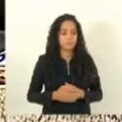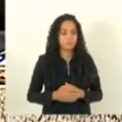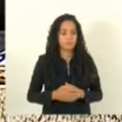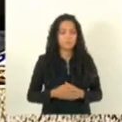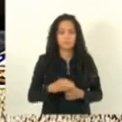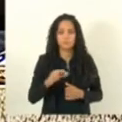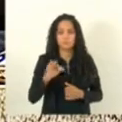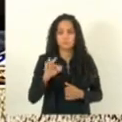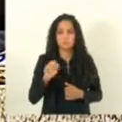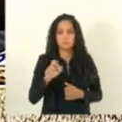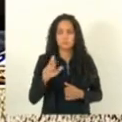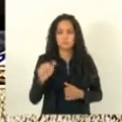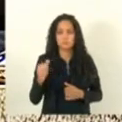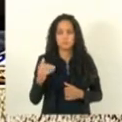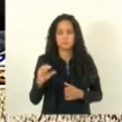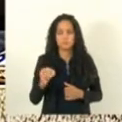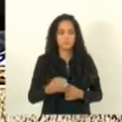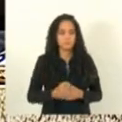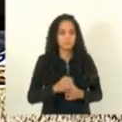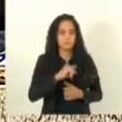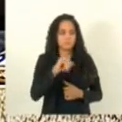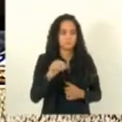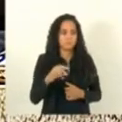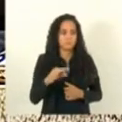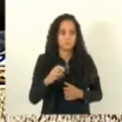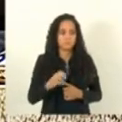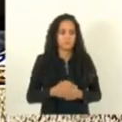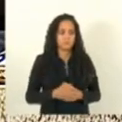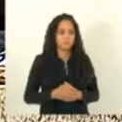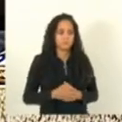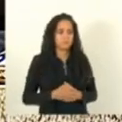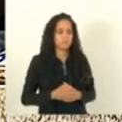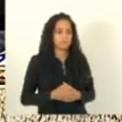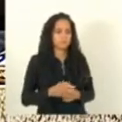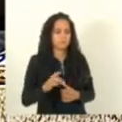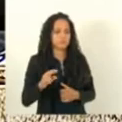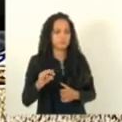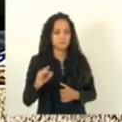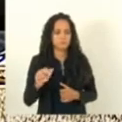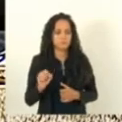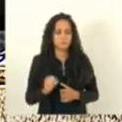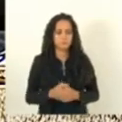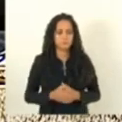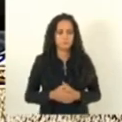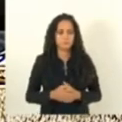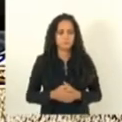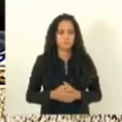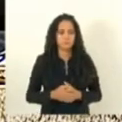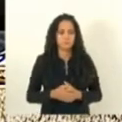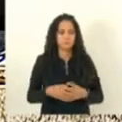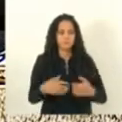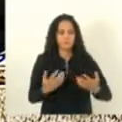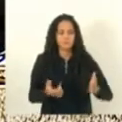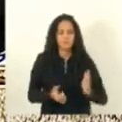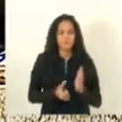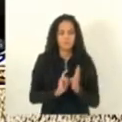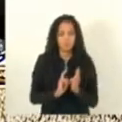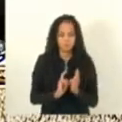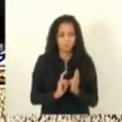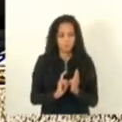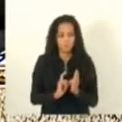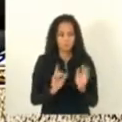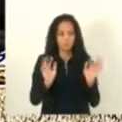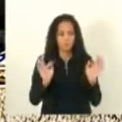Teodorico Ferraço, Janete de Sá, deputado Freitas. Bom, então, antes de eu encerrar, eu